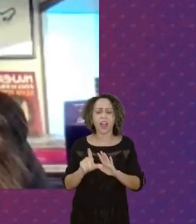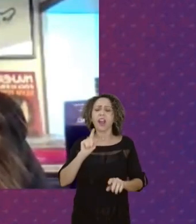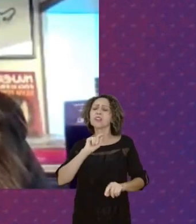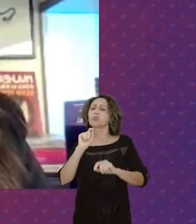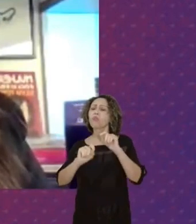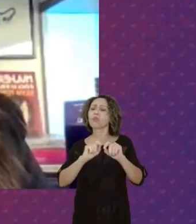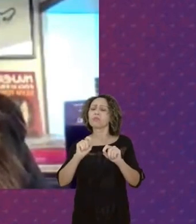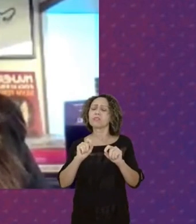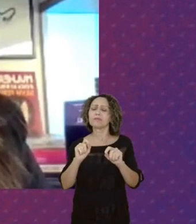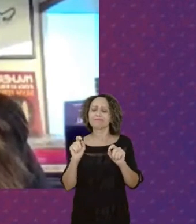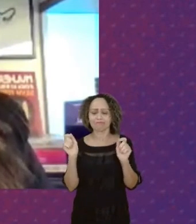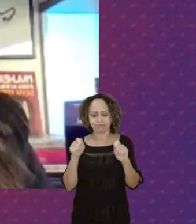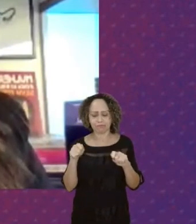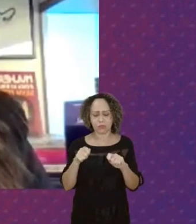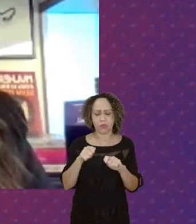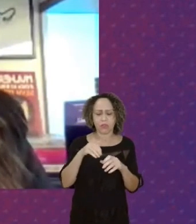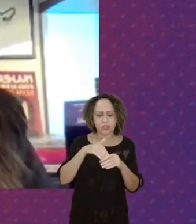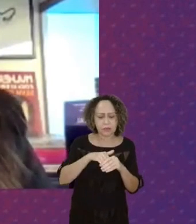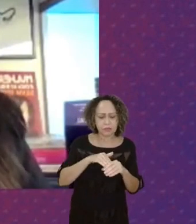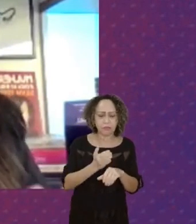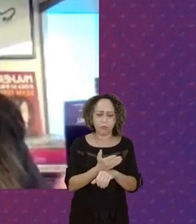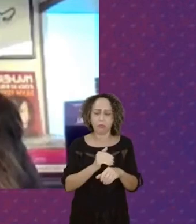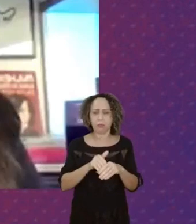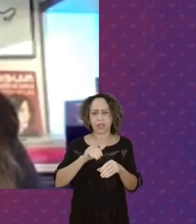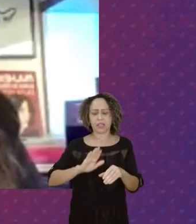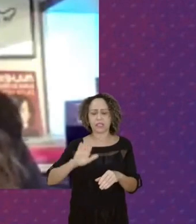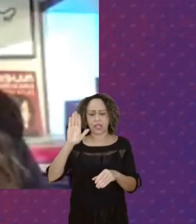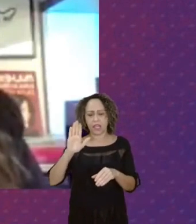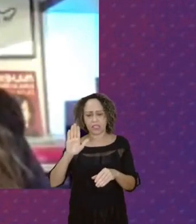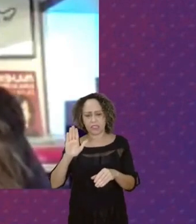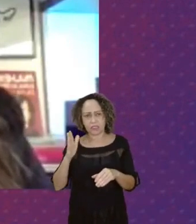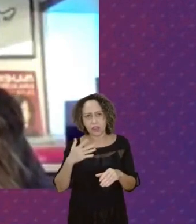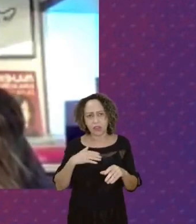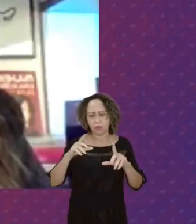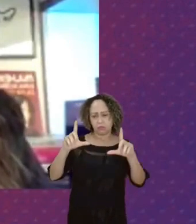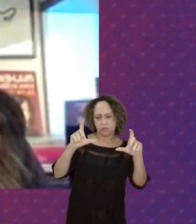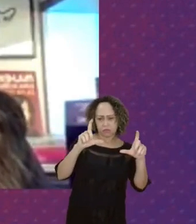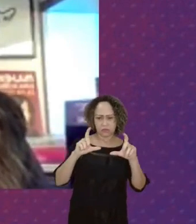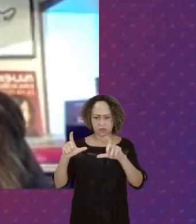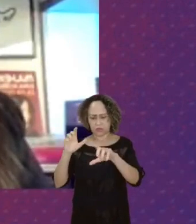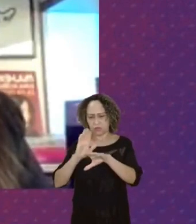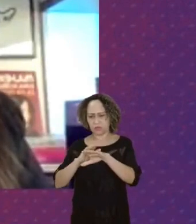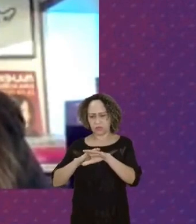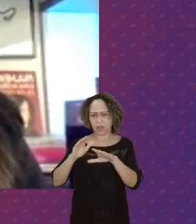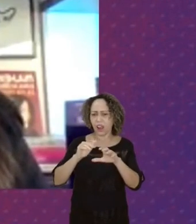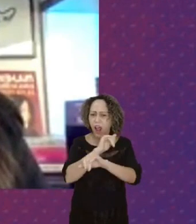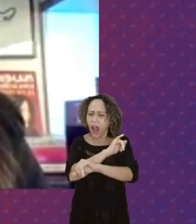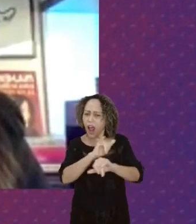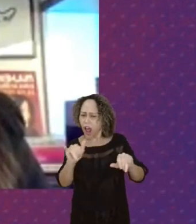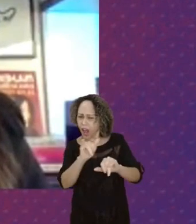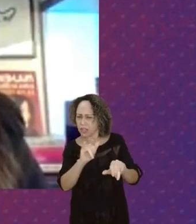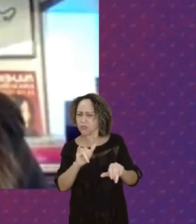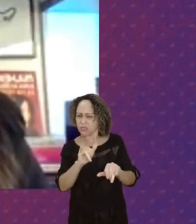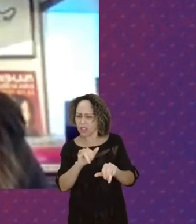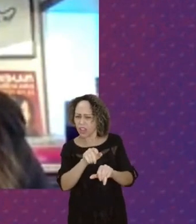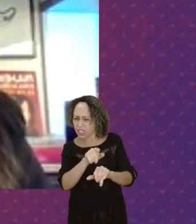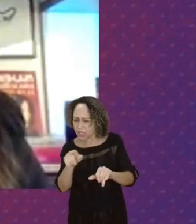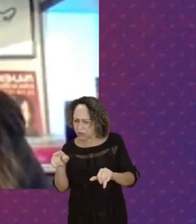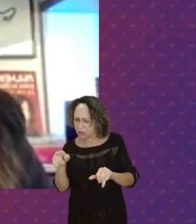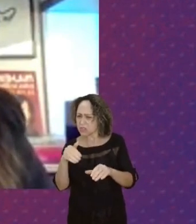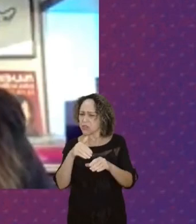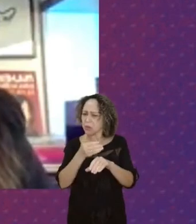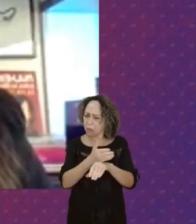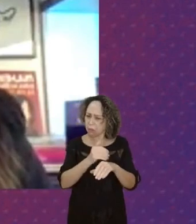promover a sua pré-candidatura, a promover a sua imagem, a anunciar para as pessoas que vocês são